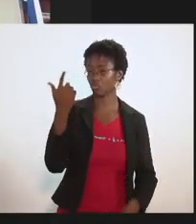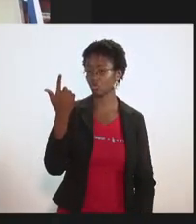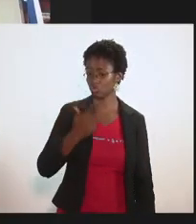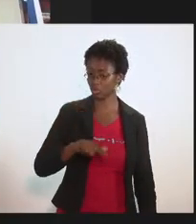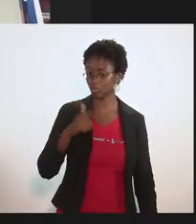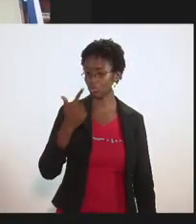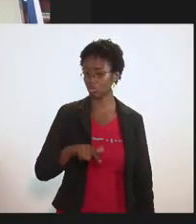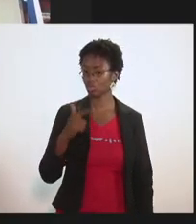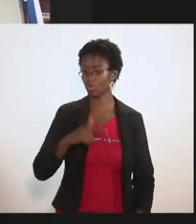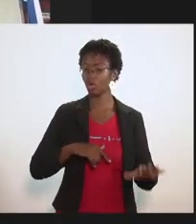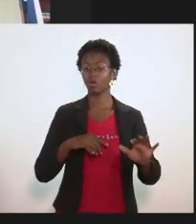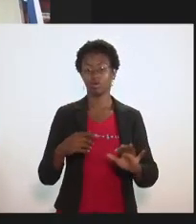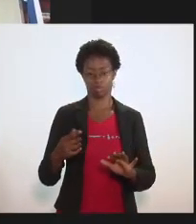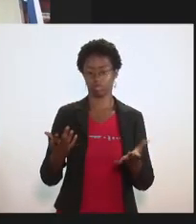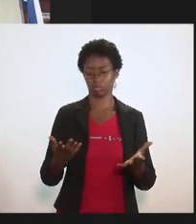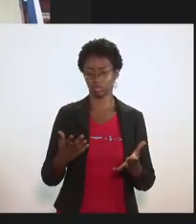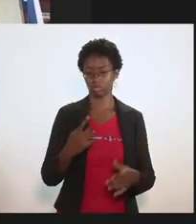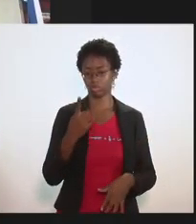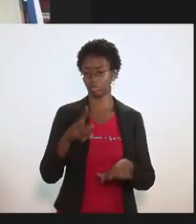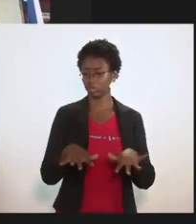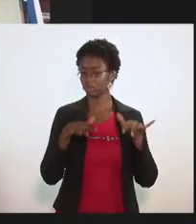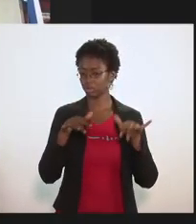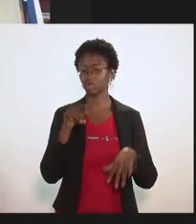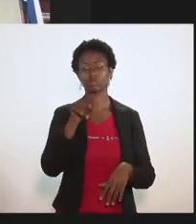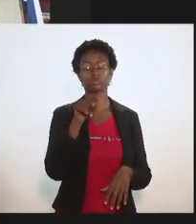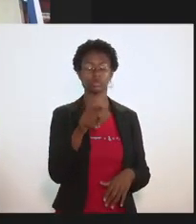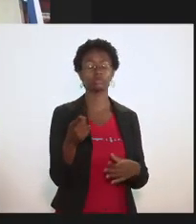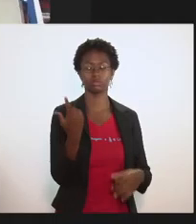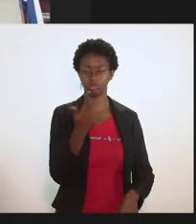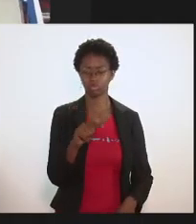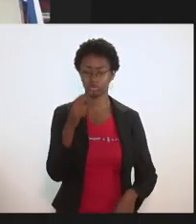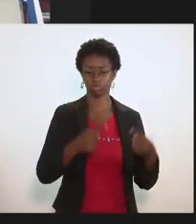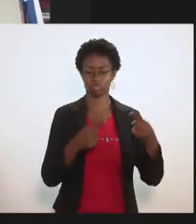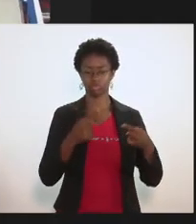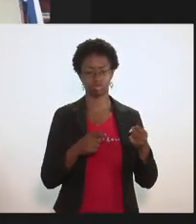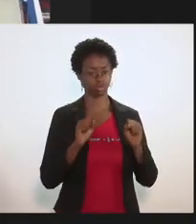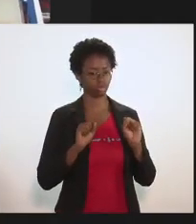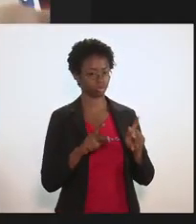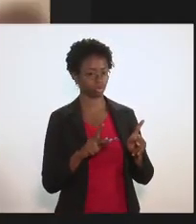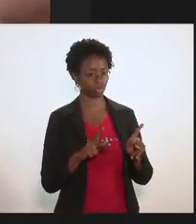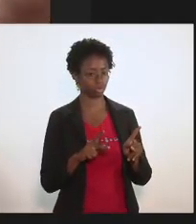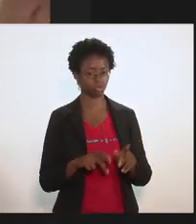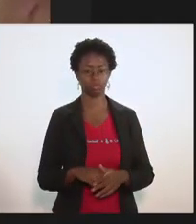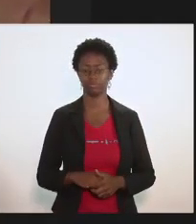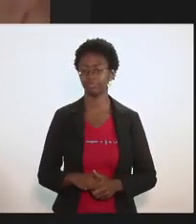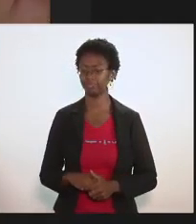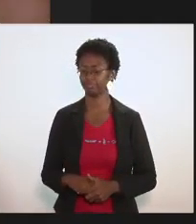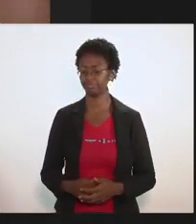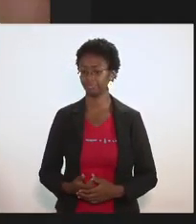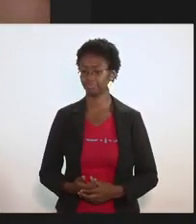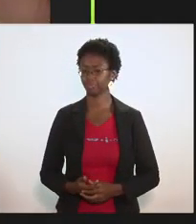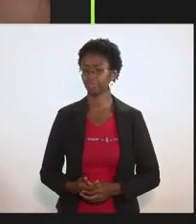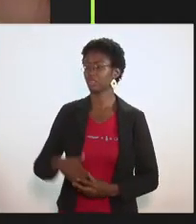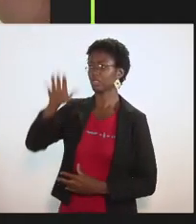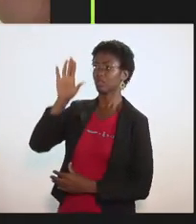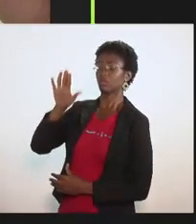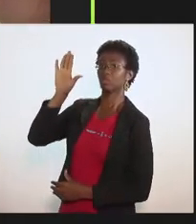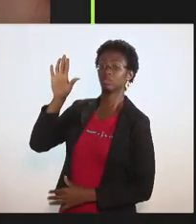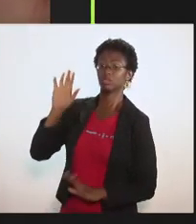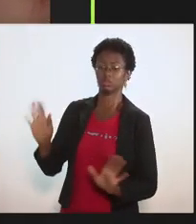Vossa Excelência perde vista. Eu concordo inteiramente. Eu concordo inteiramente e peço vista. Então, pedir de vista,